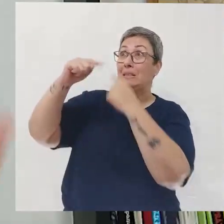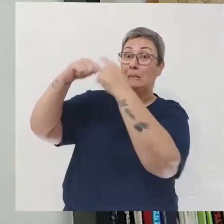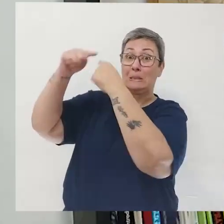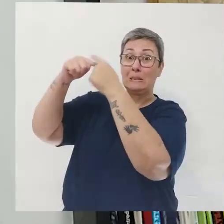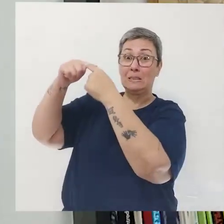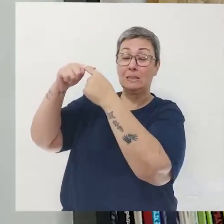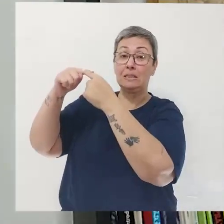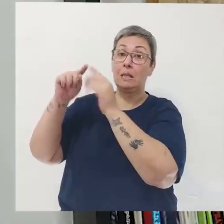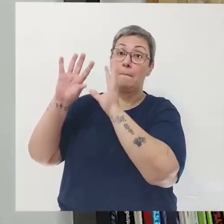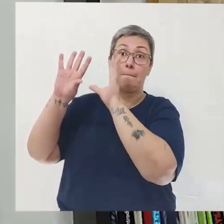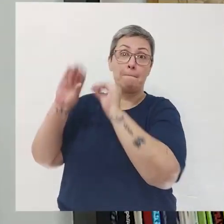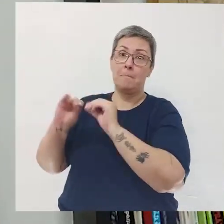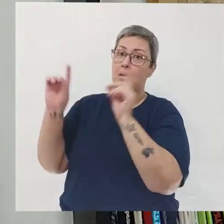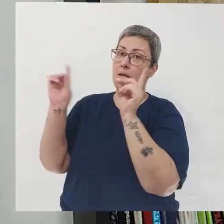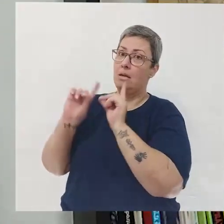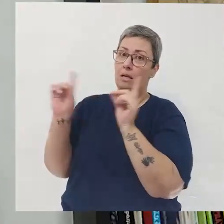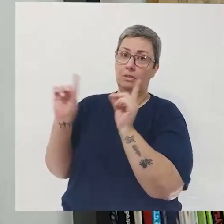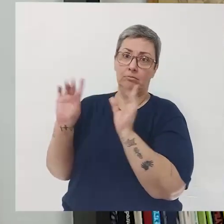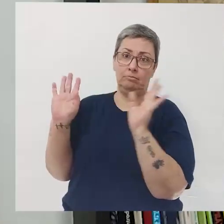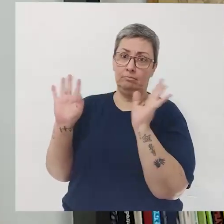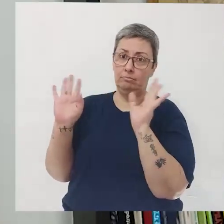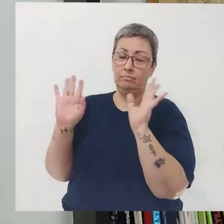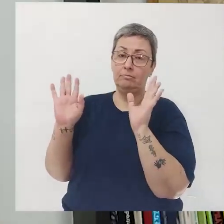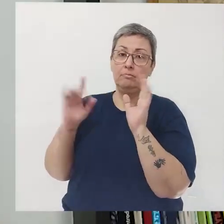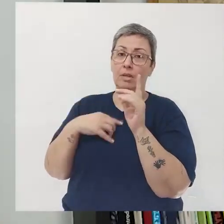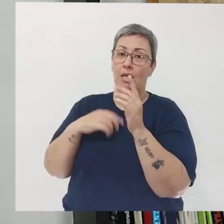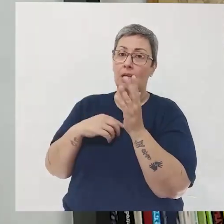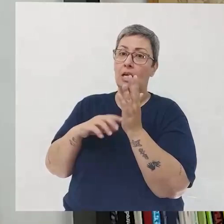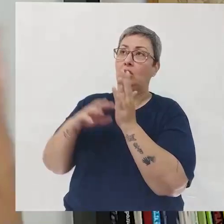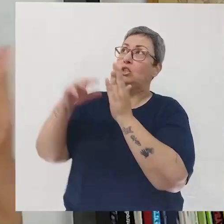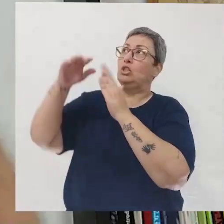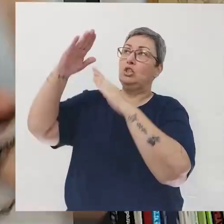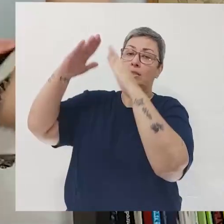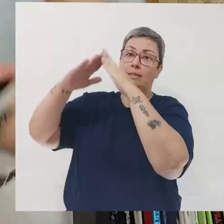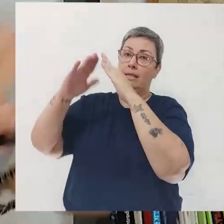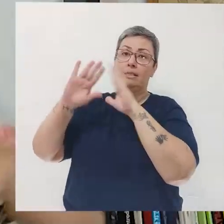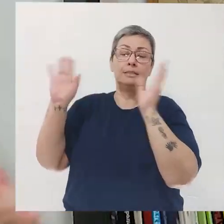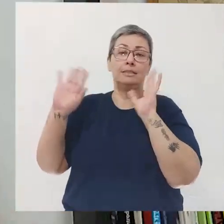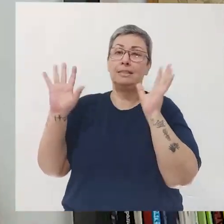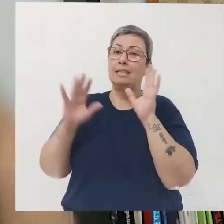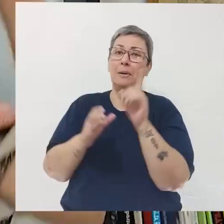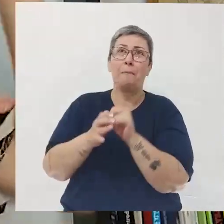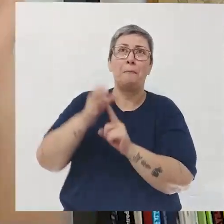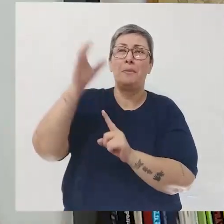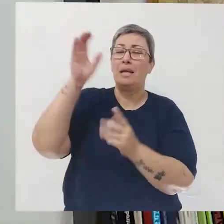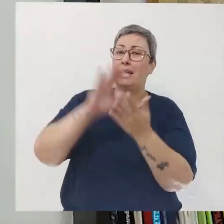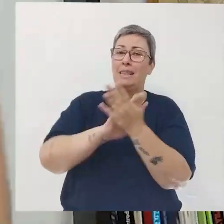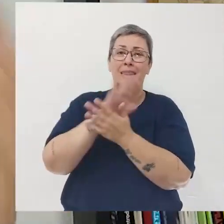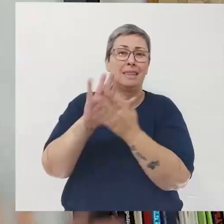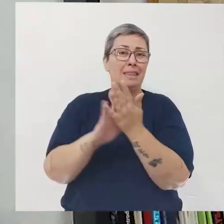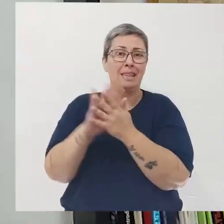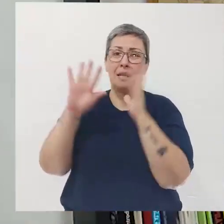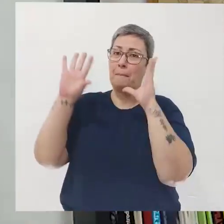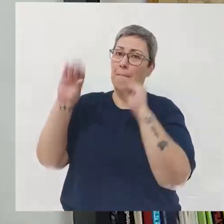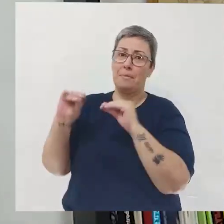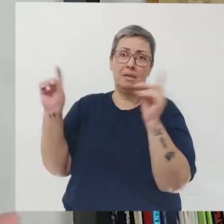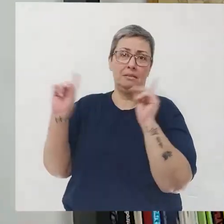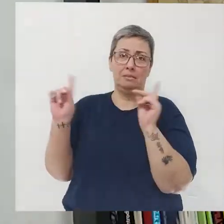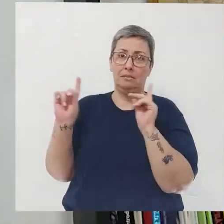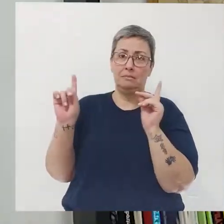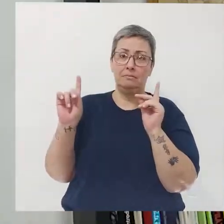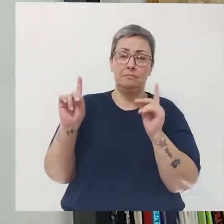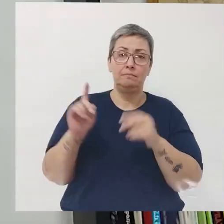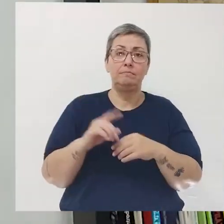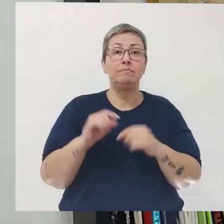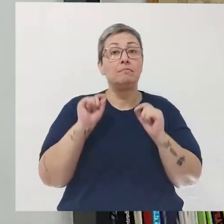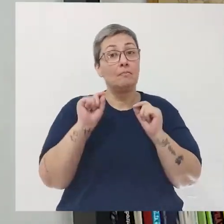ela fique presa nos fios elétricos, não tente retirá-la, nem suba em telhados, lajes, postes ou torres para